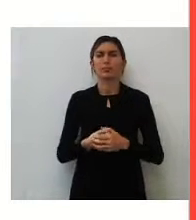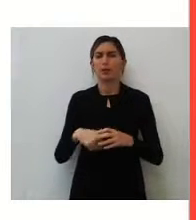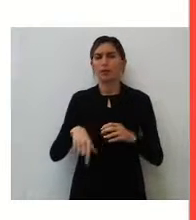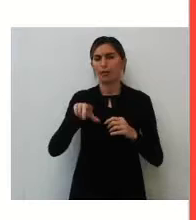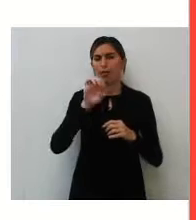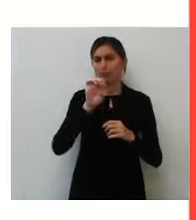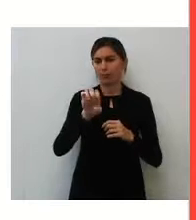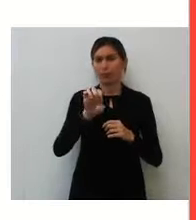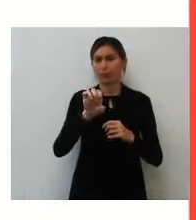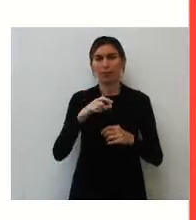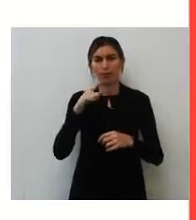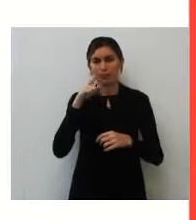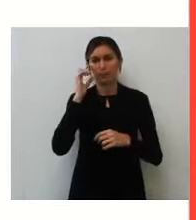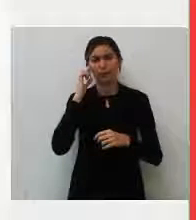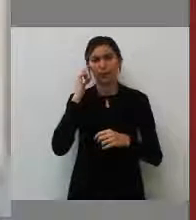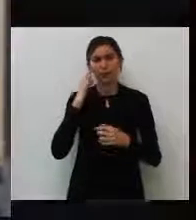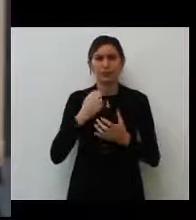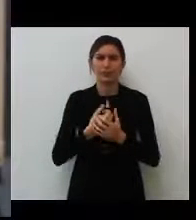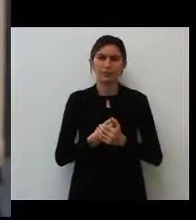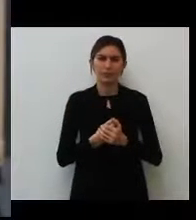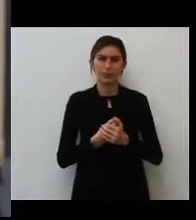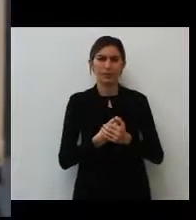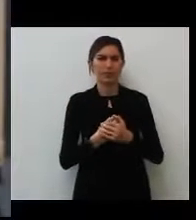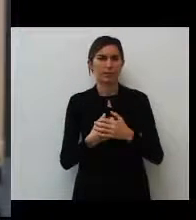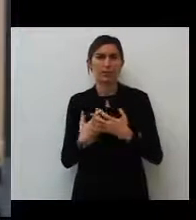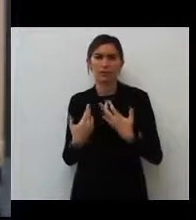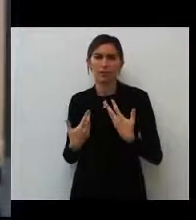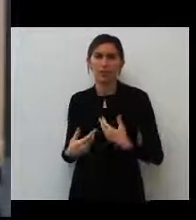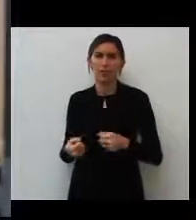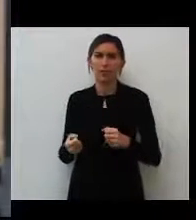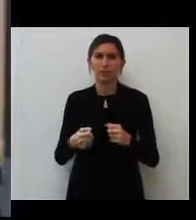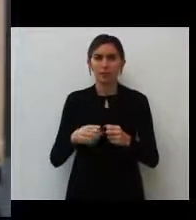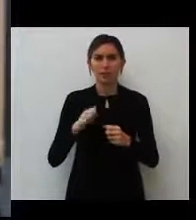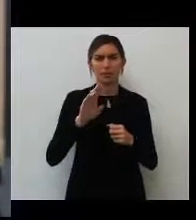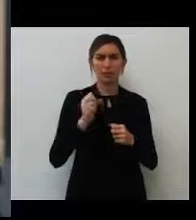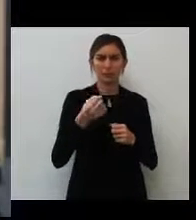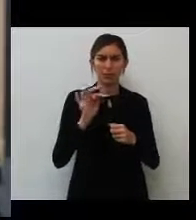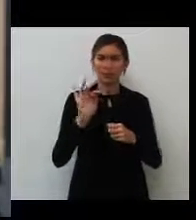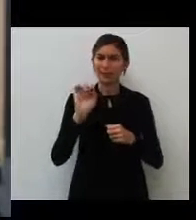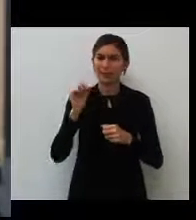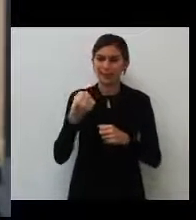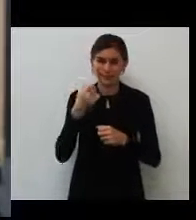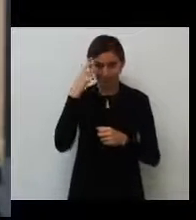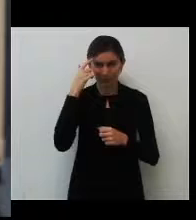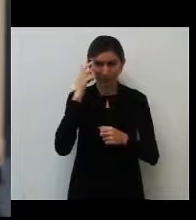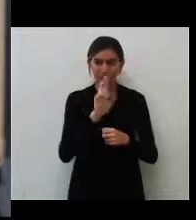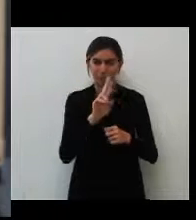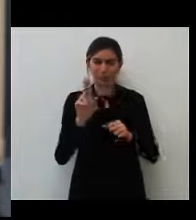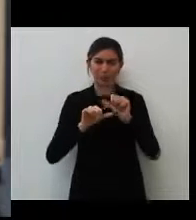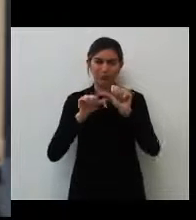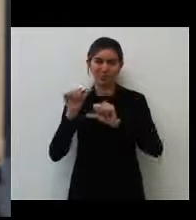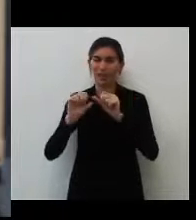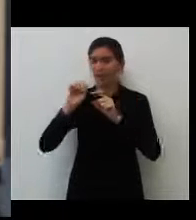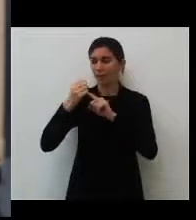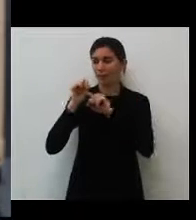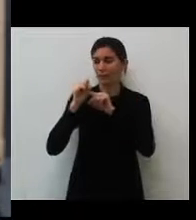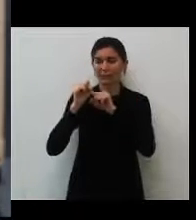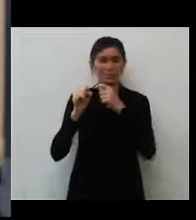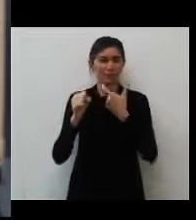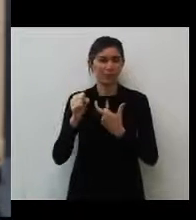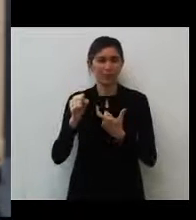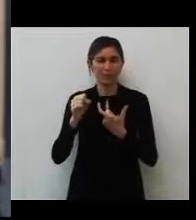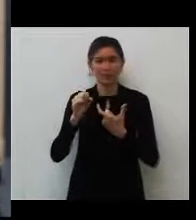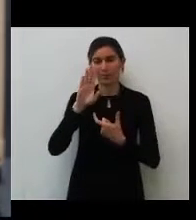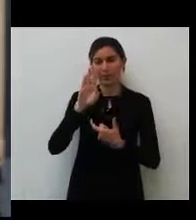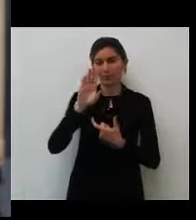letra é imagina gente cansada ainda tem gente coloca assim bastantes a ah pois é